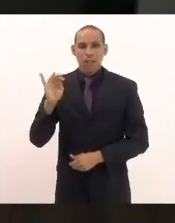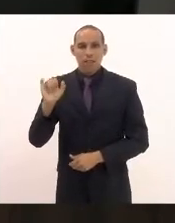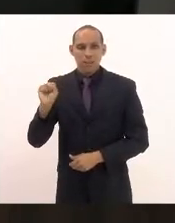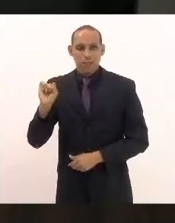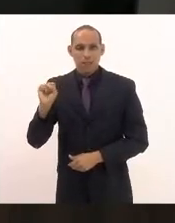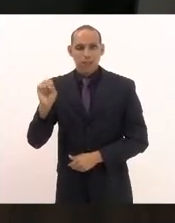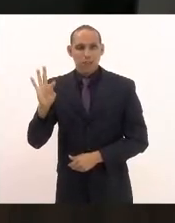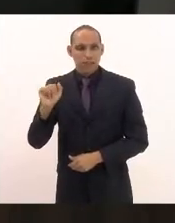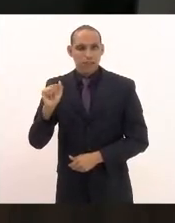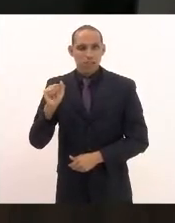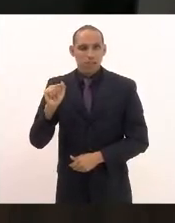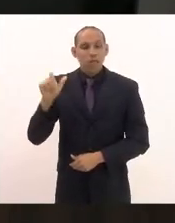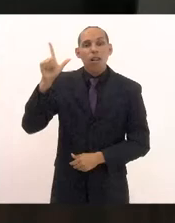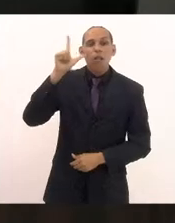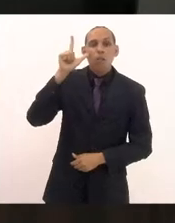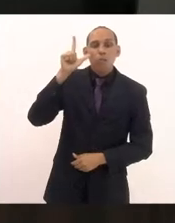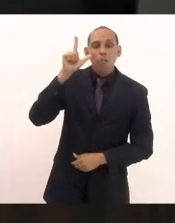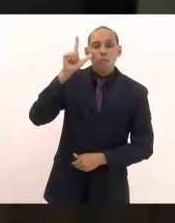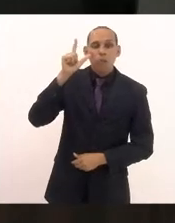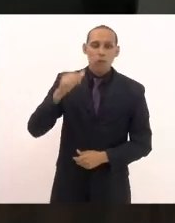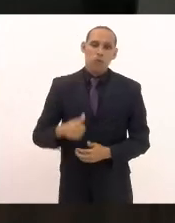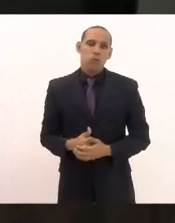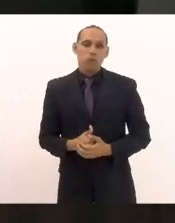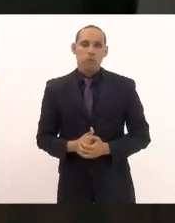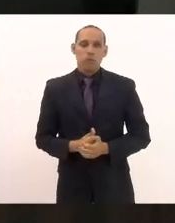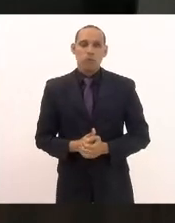Deputada Lucinha.